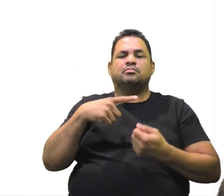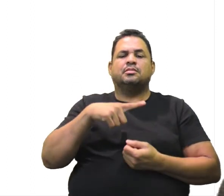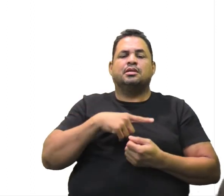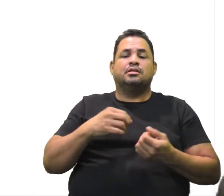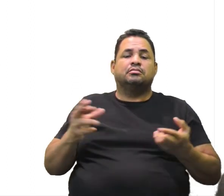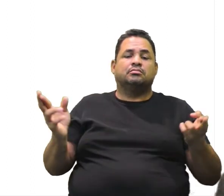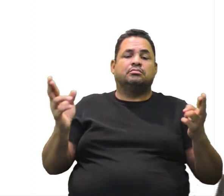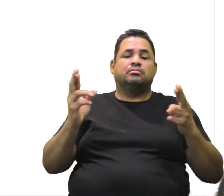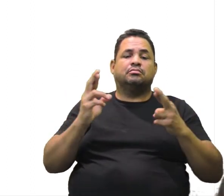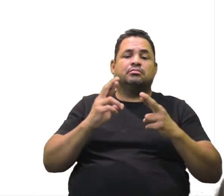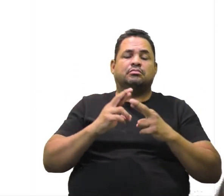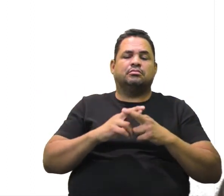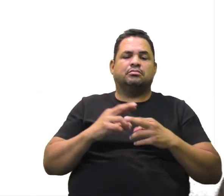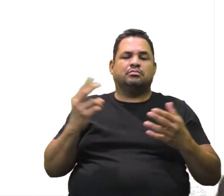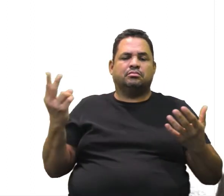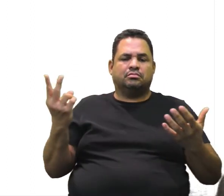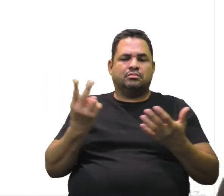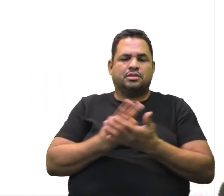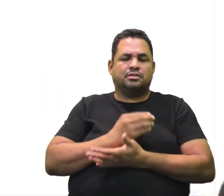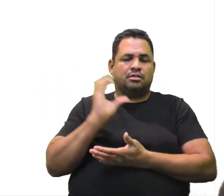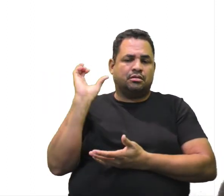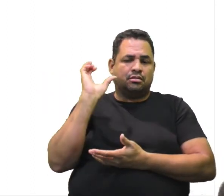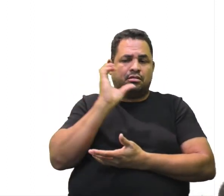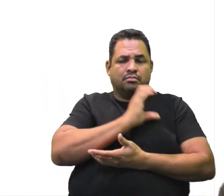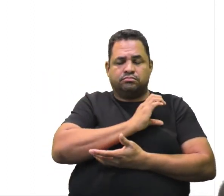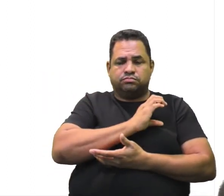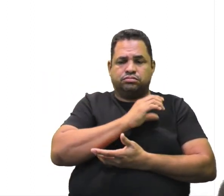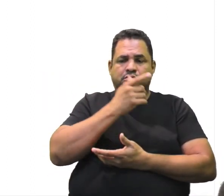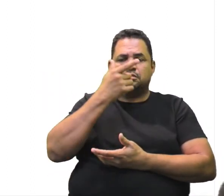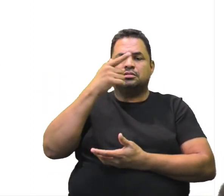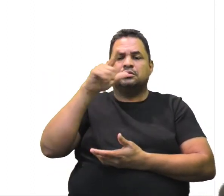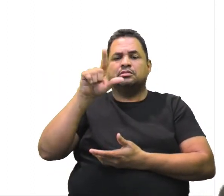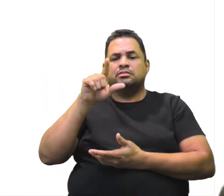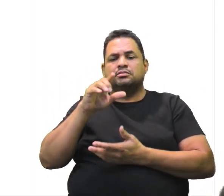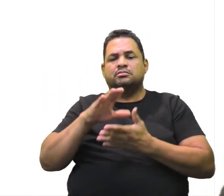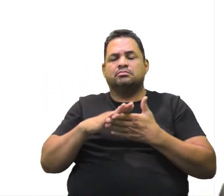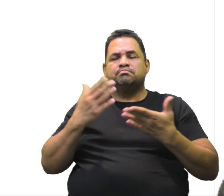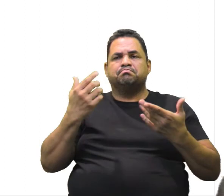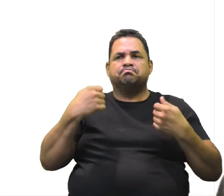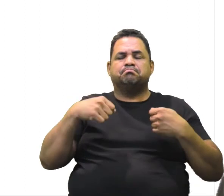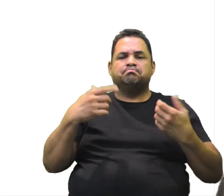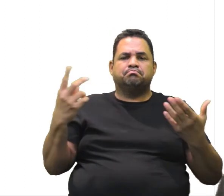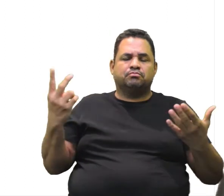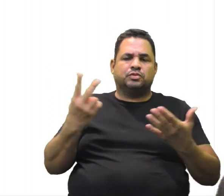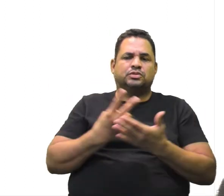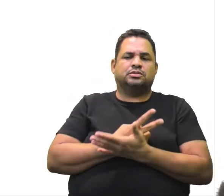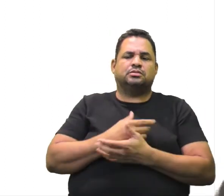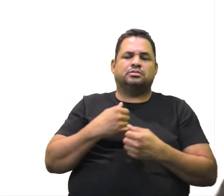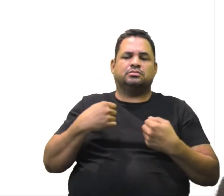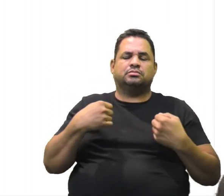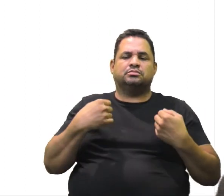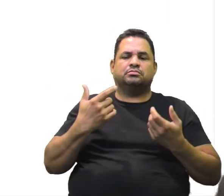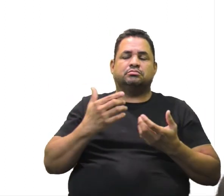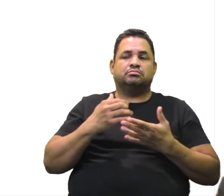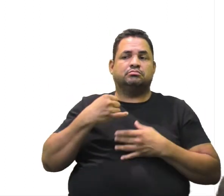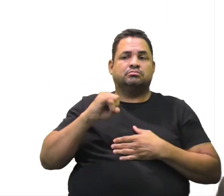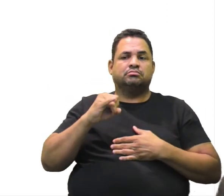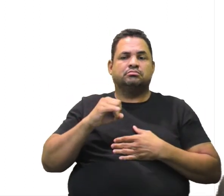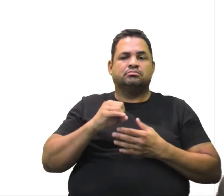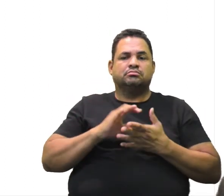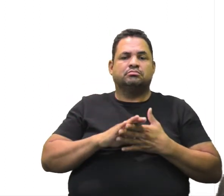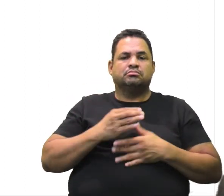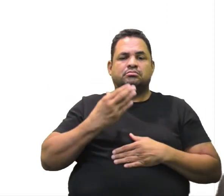que acontecem mais velozmente. E tem outras que, para acontecer, se não tiver